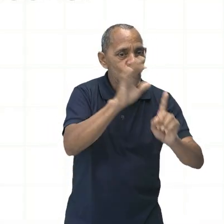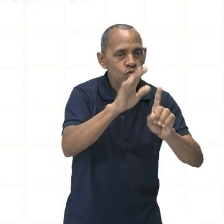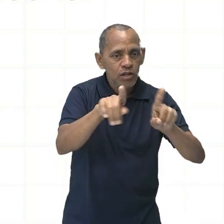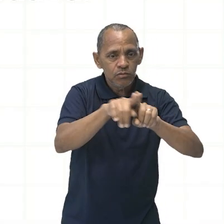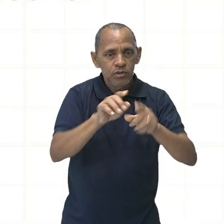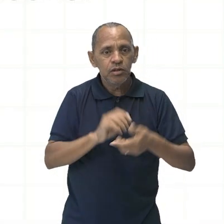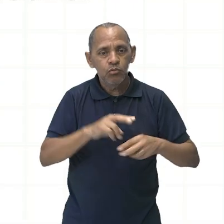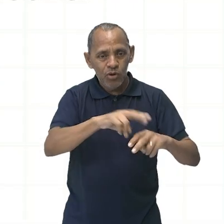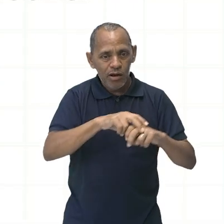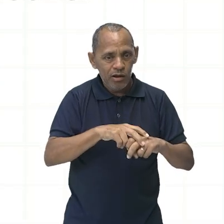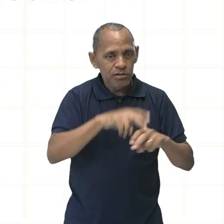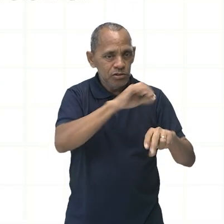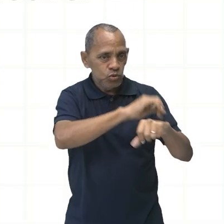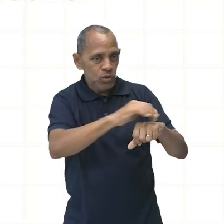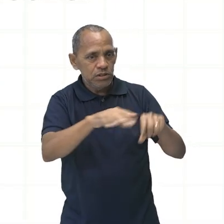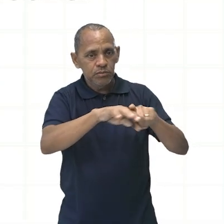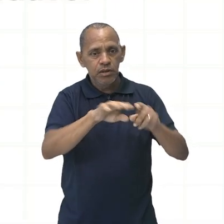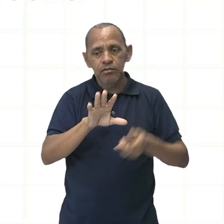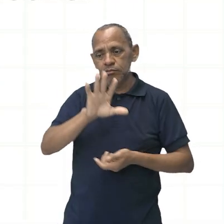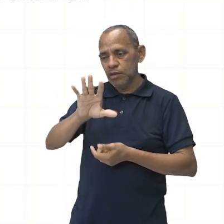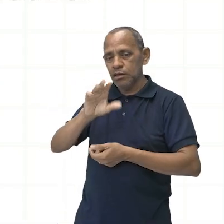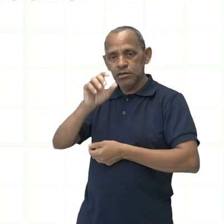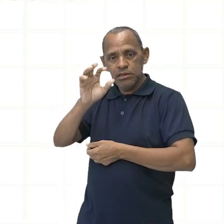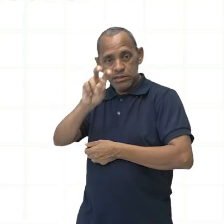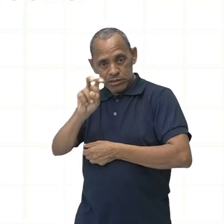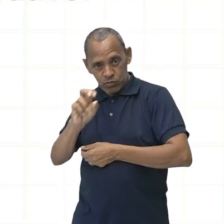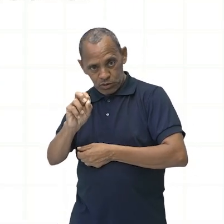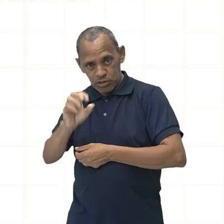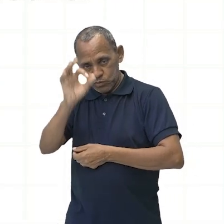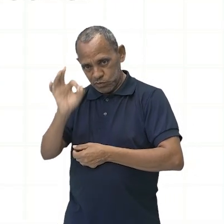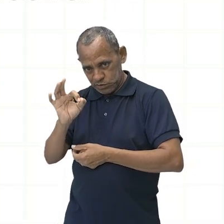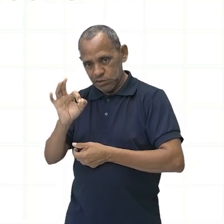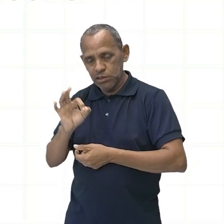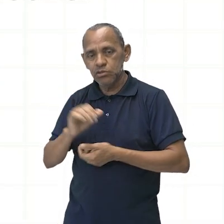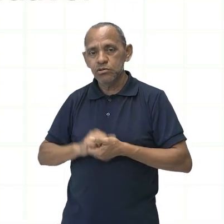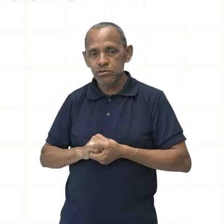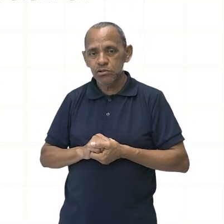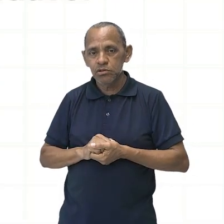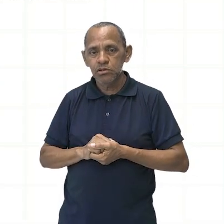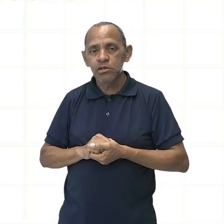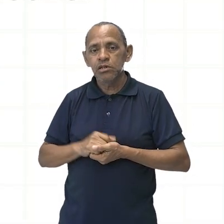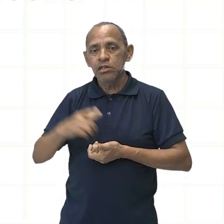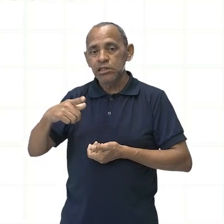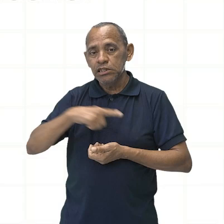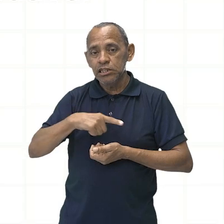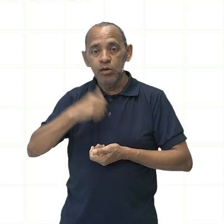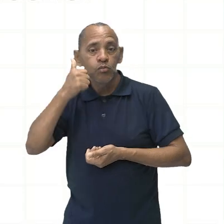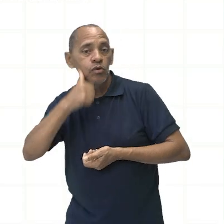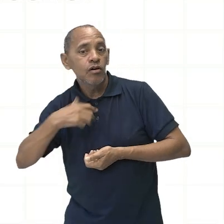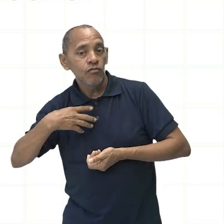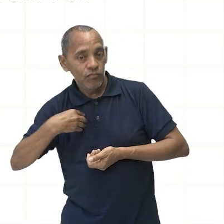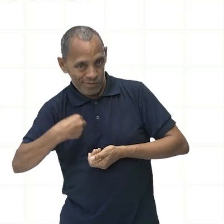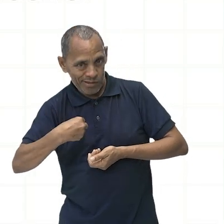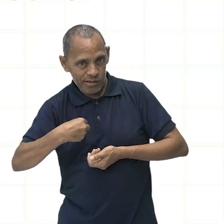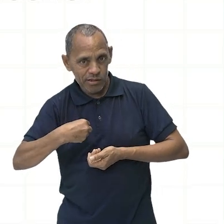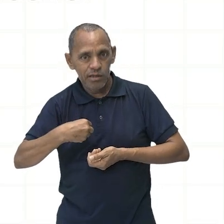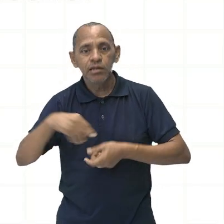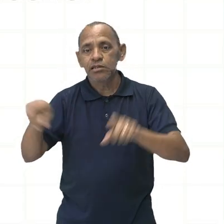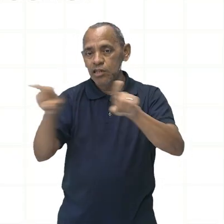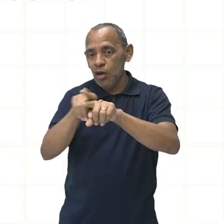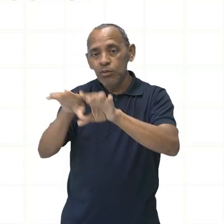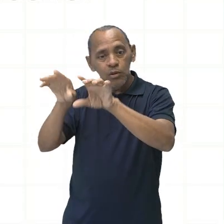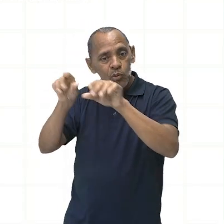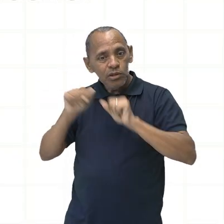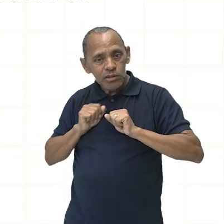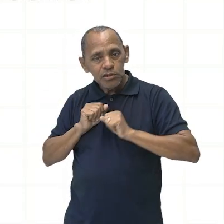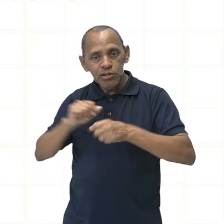esta condição, bem como vão apresentar 50% de chance de ter uma filha portadora